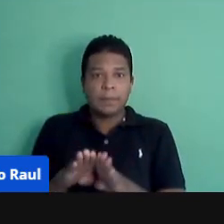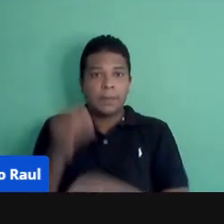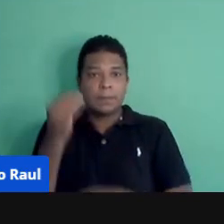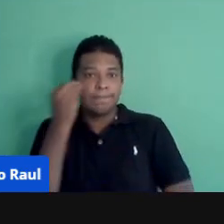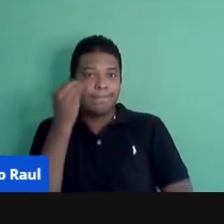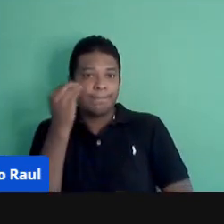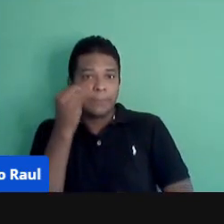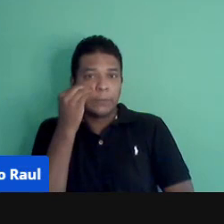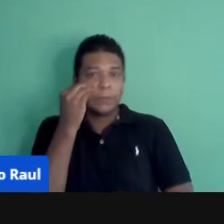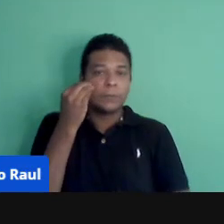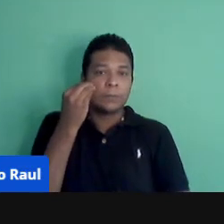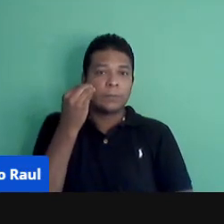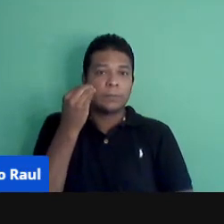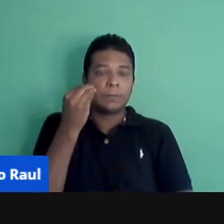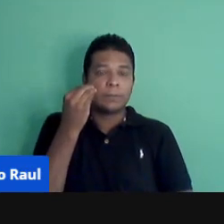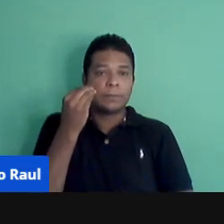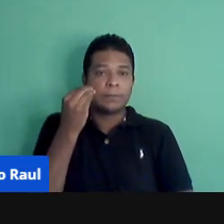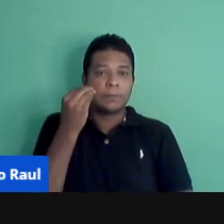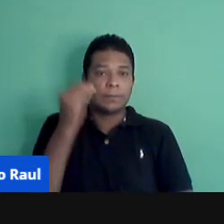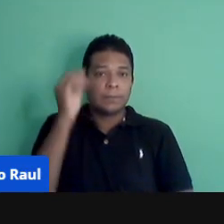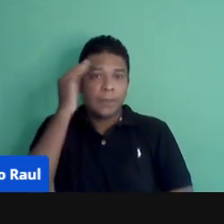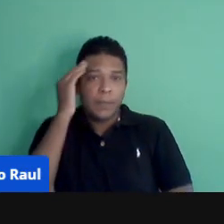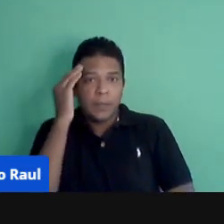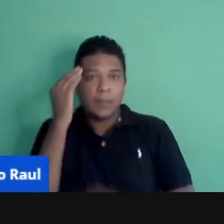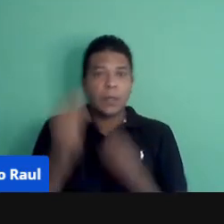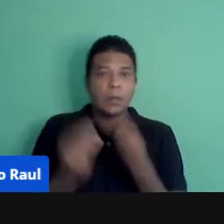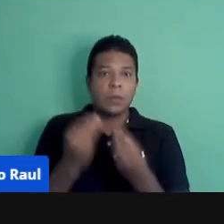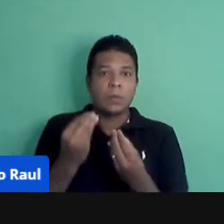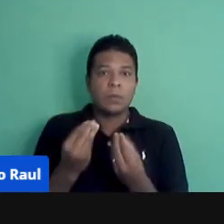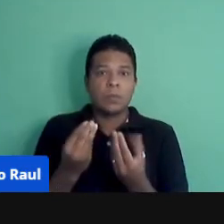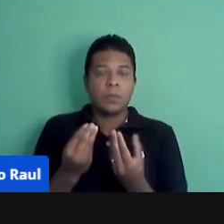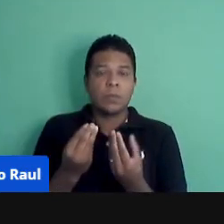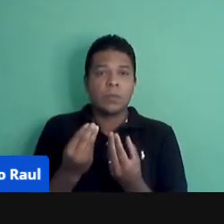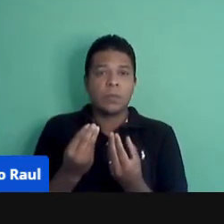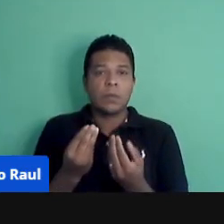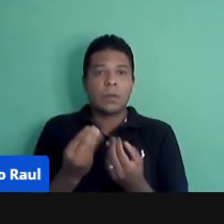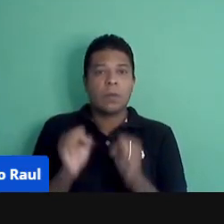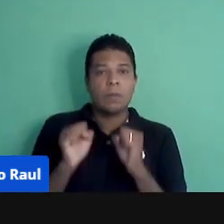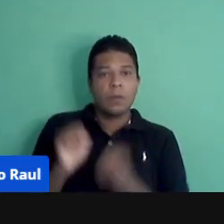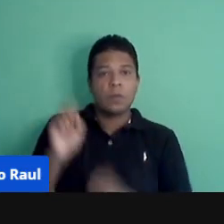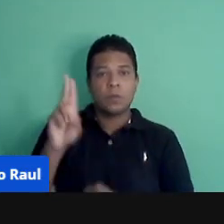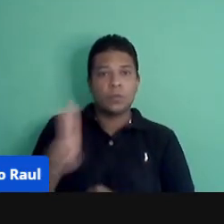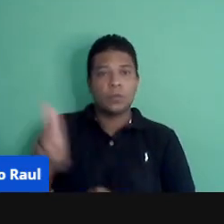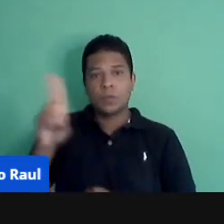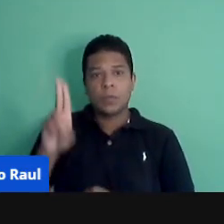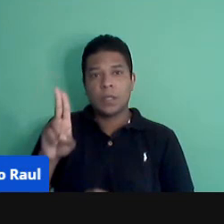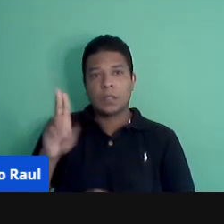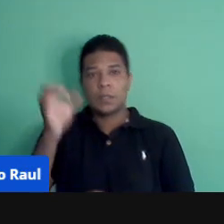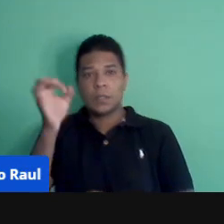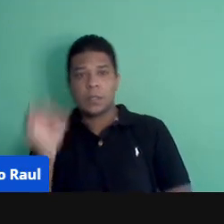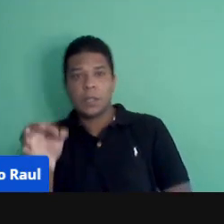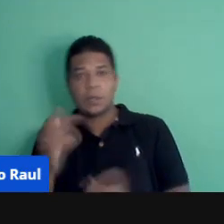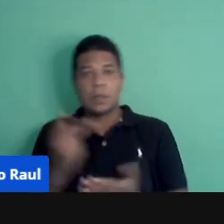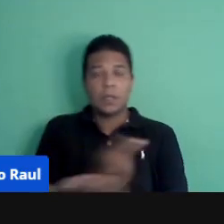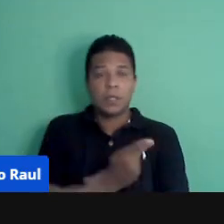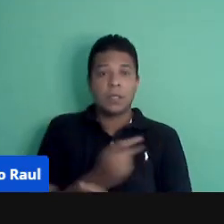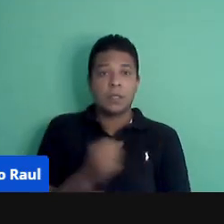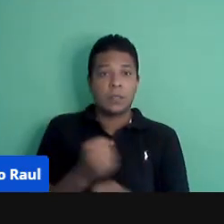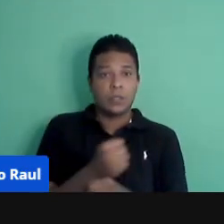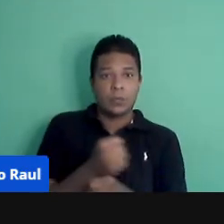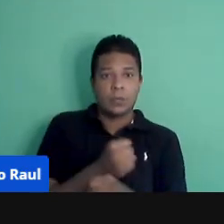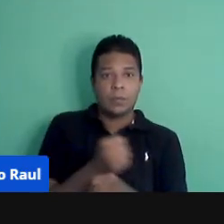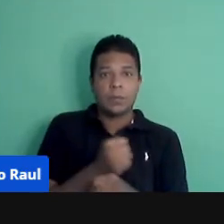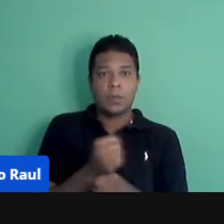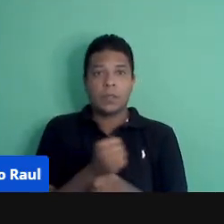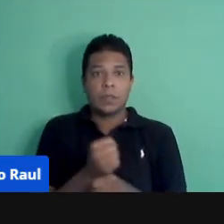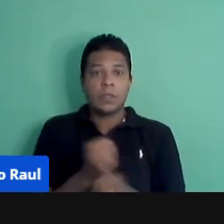nós compreendermos, né, o que realmente funciona, o que realmente dá certo. E para esse ano, até mesmo os alunos, eles já